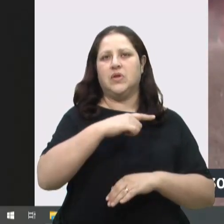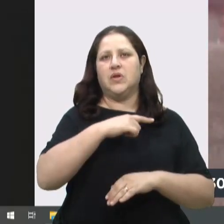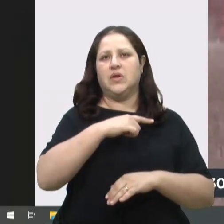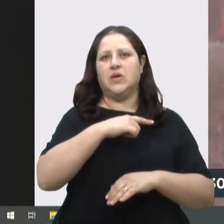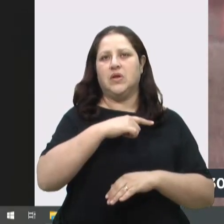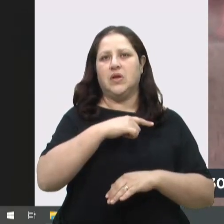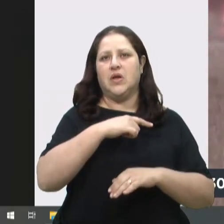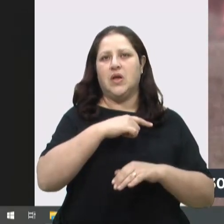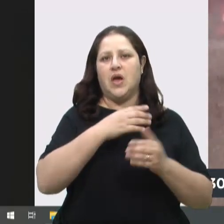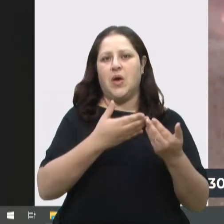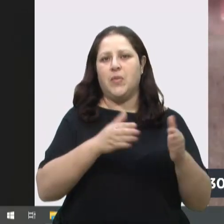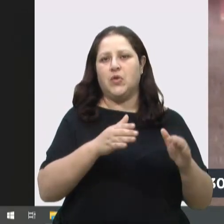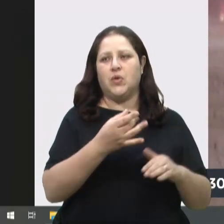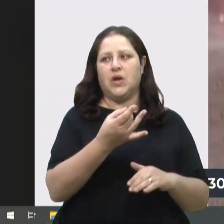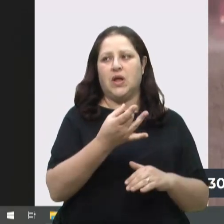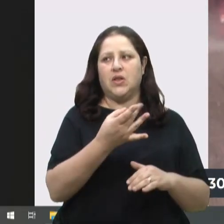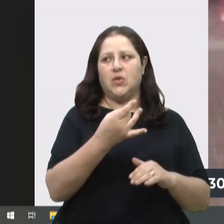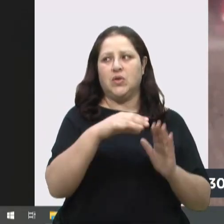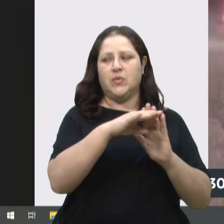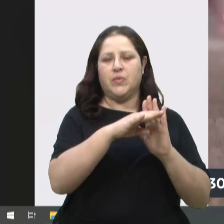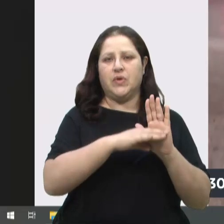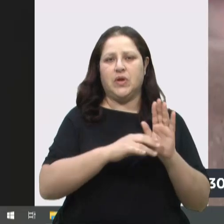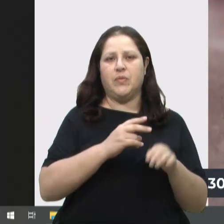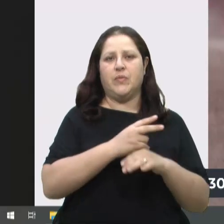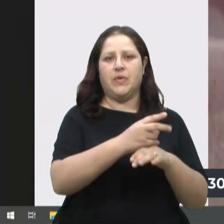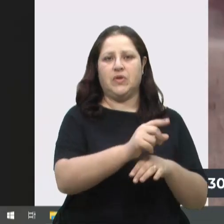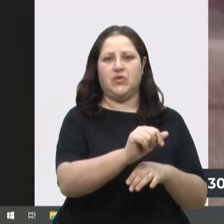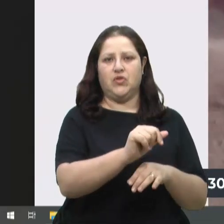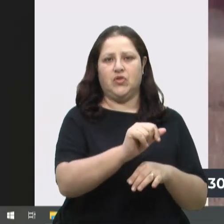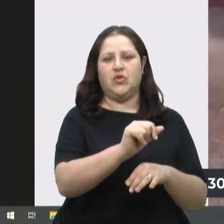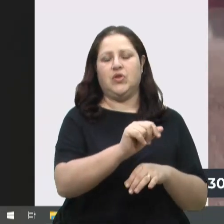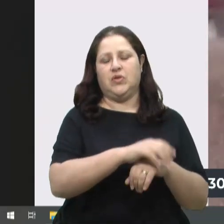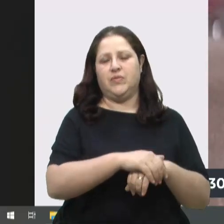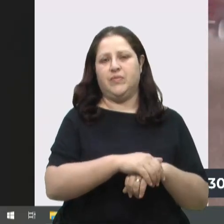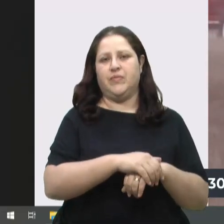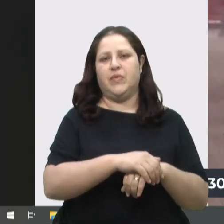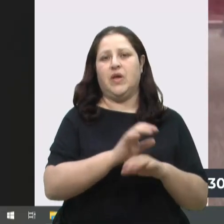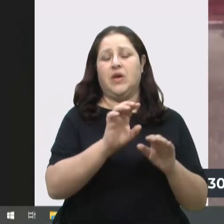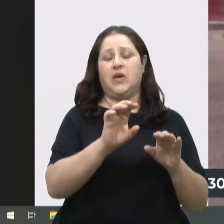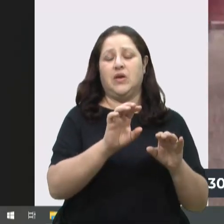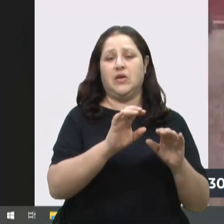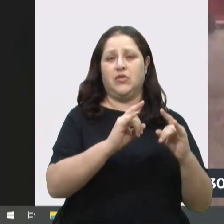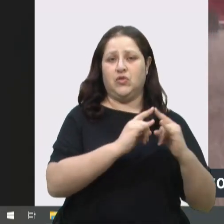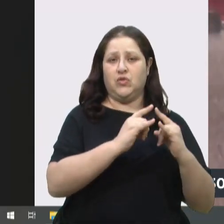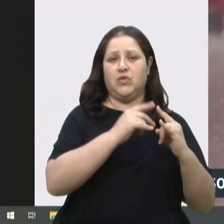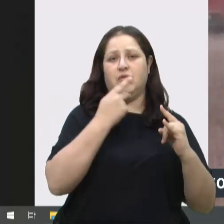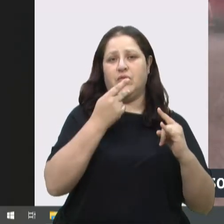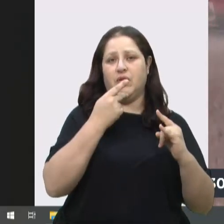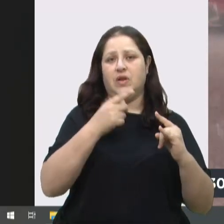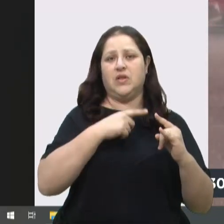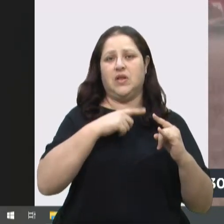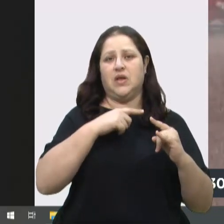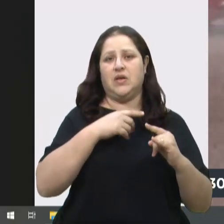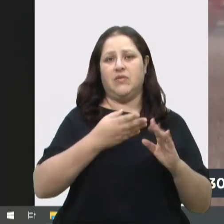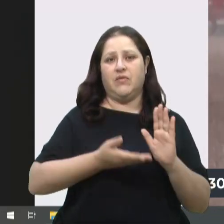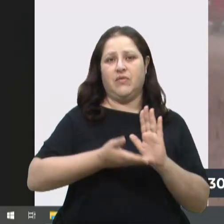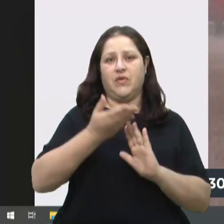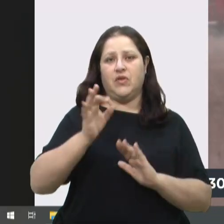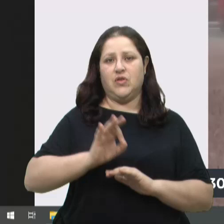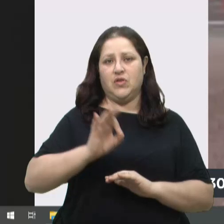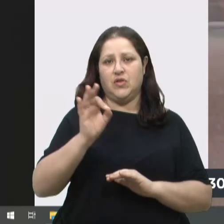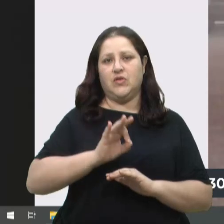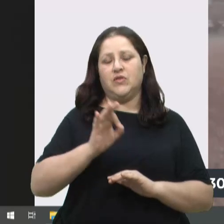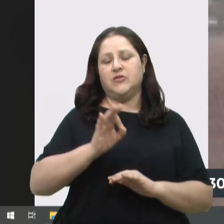de reais. A instituição alegou um alto nível de comprometimento dos recursos. Vale lembrar, 2 semanas,